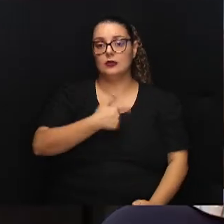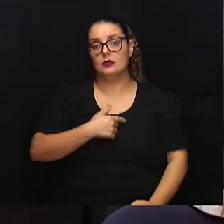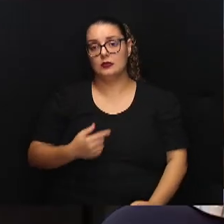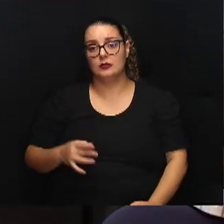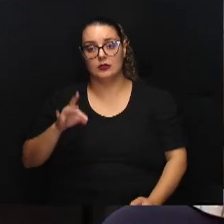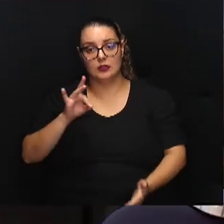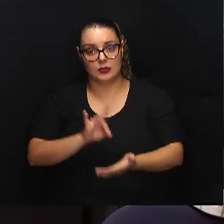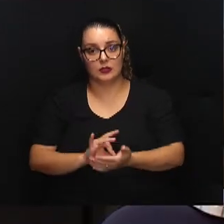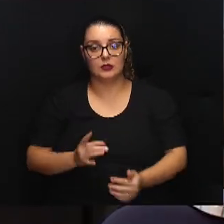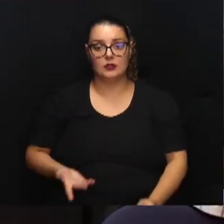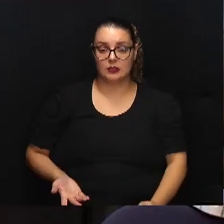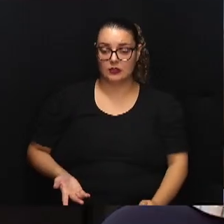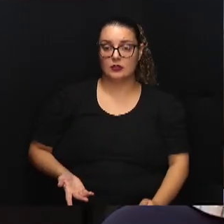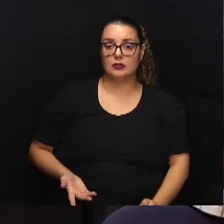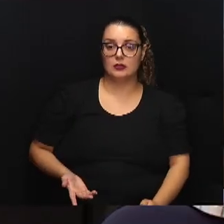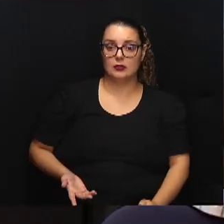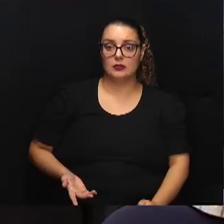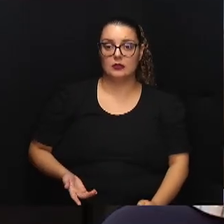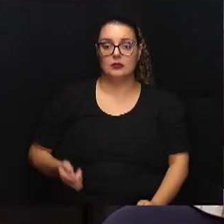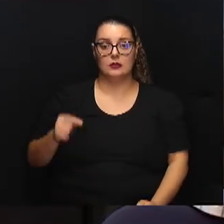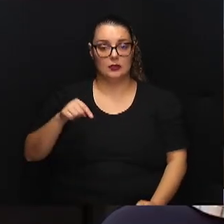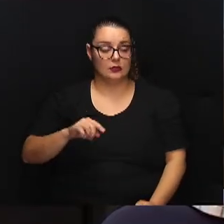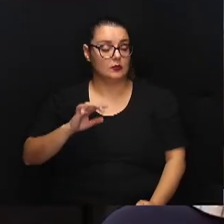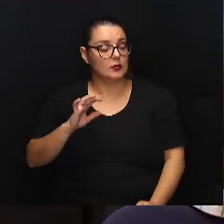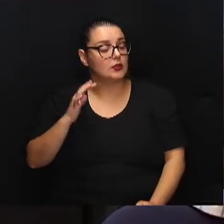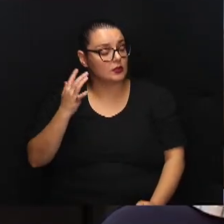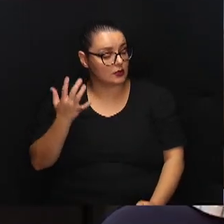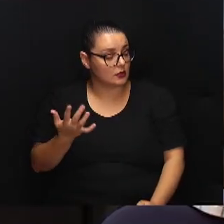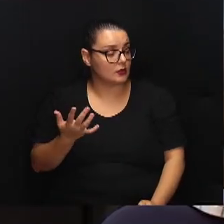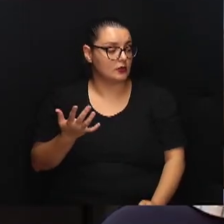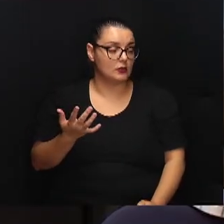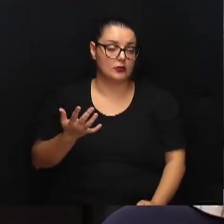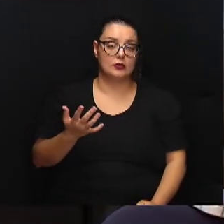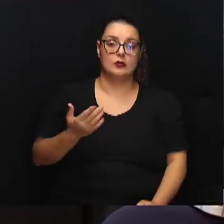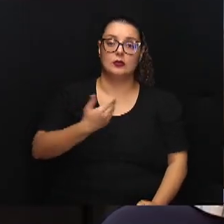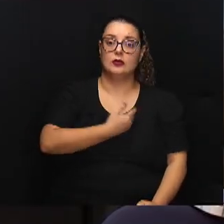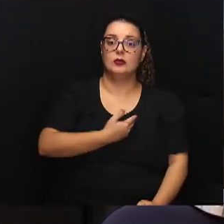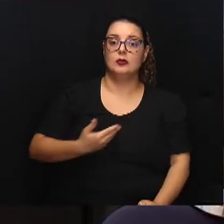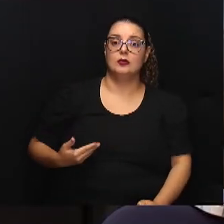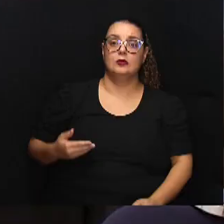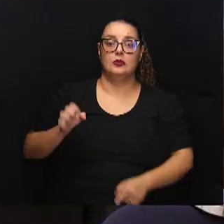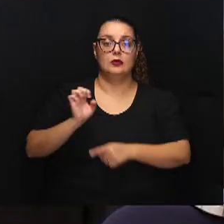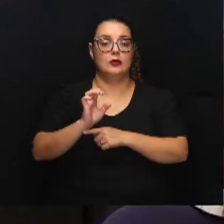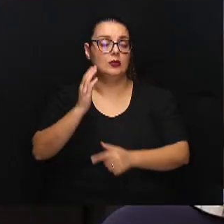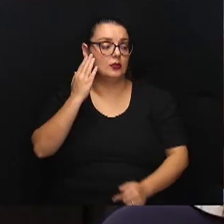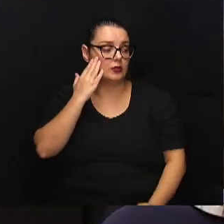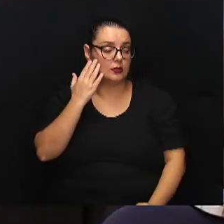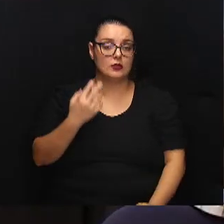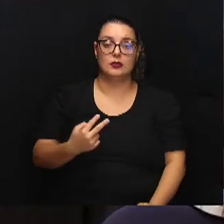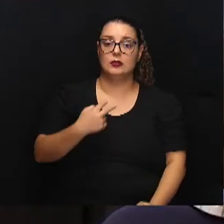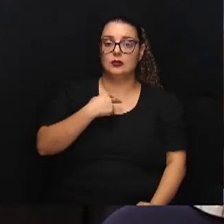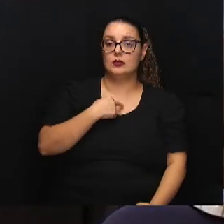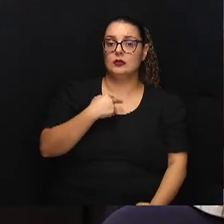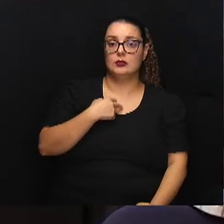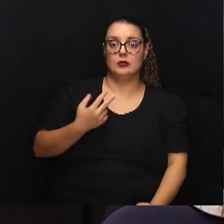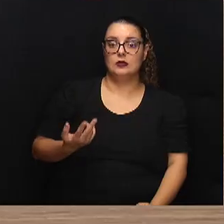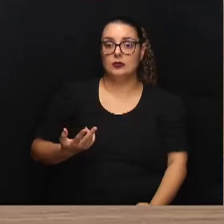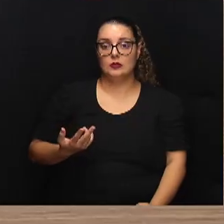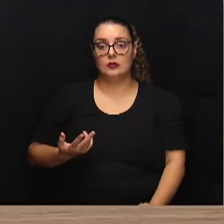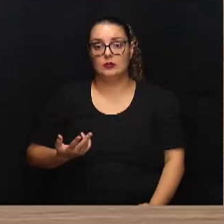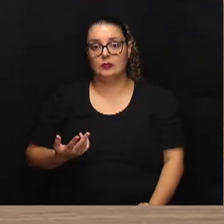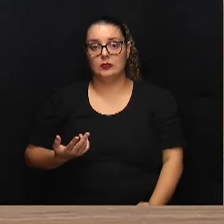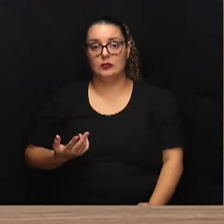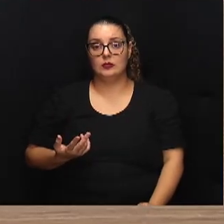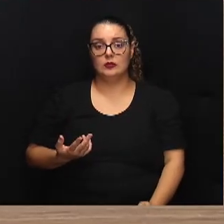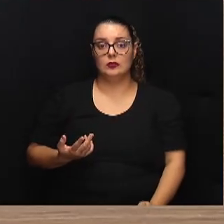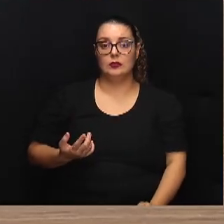mas só que para isso acontecer, o governo do estado entende que não pode ser uma